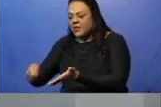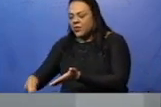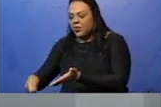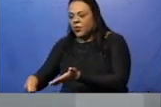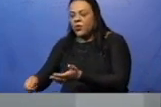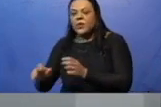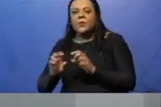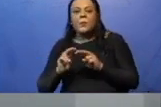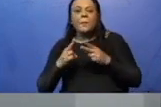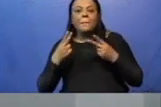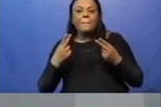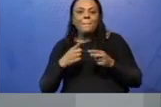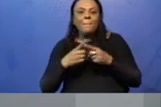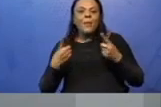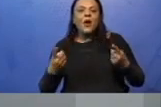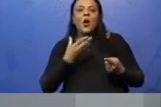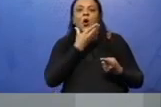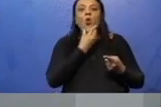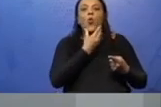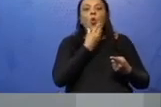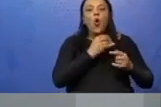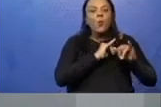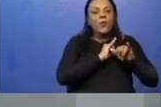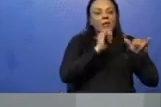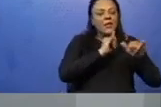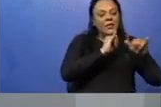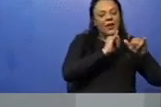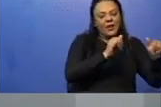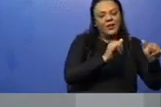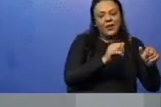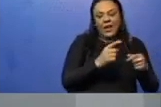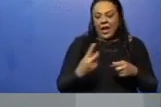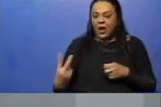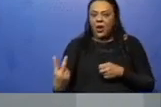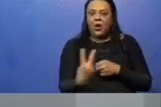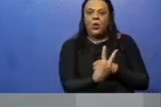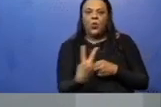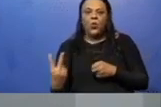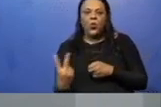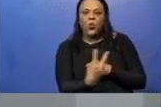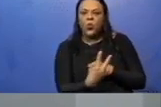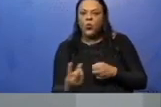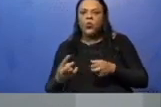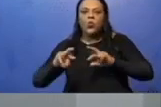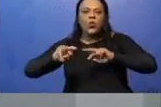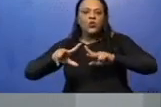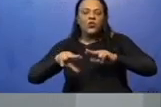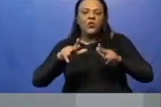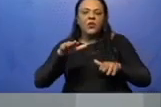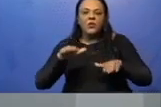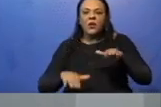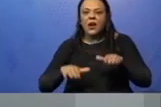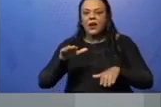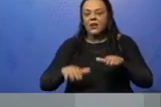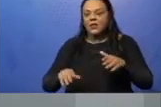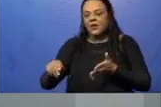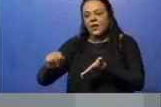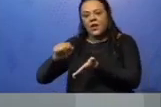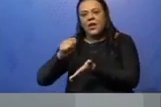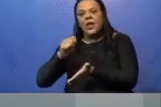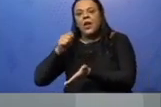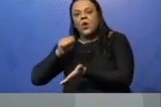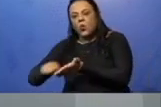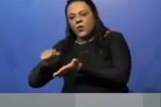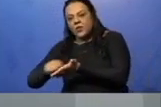um homem. E daí? Não importa. Então, não é ela. Ou mesmo que seja um homem, o escritor e o narrador seja